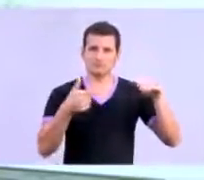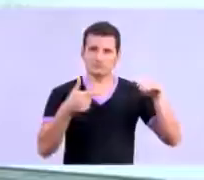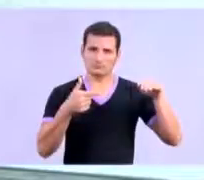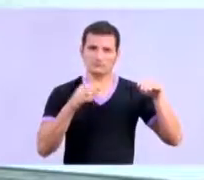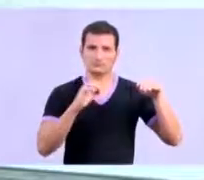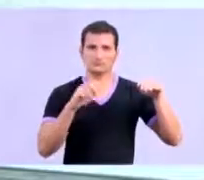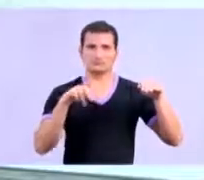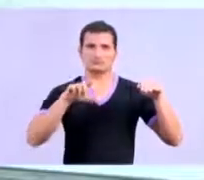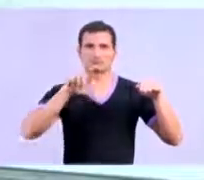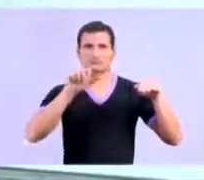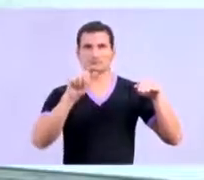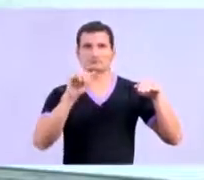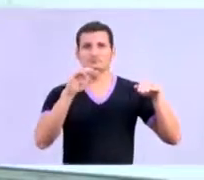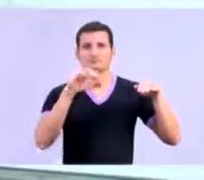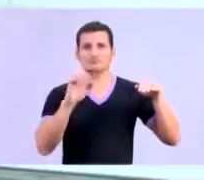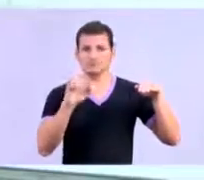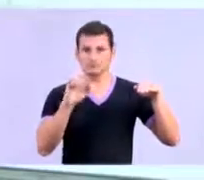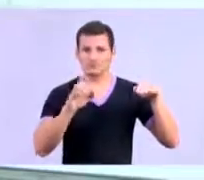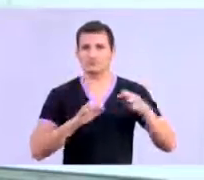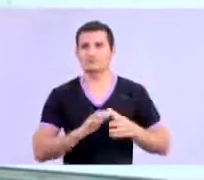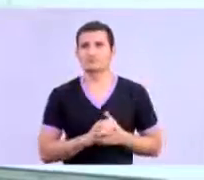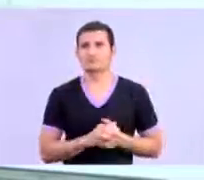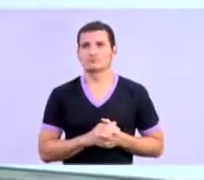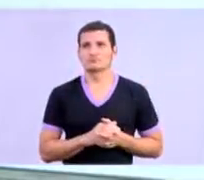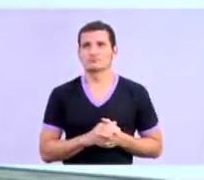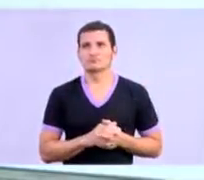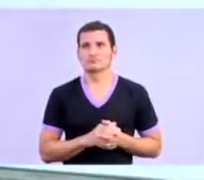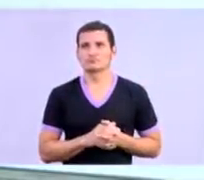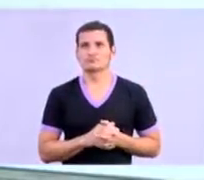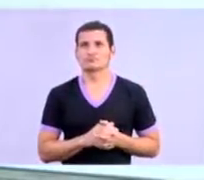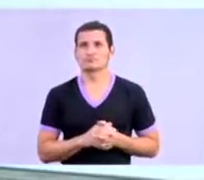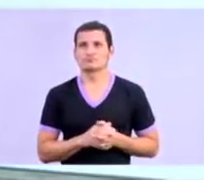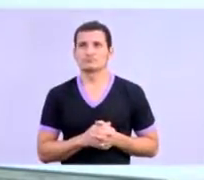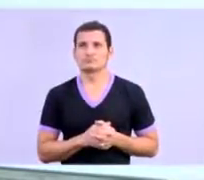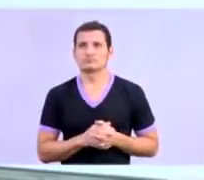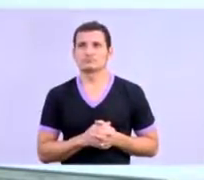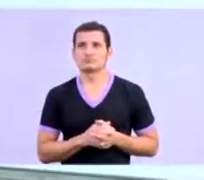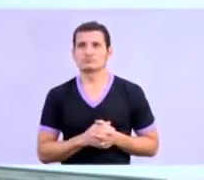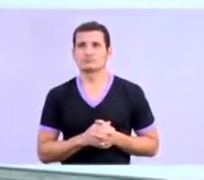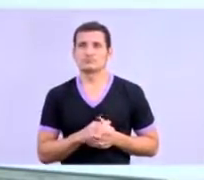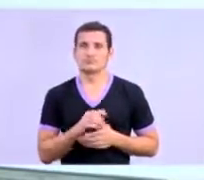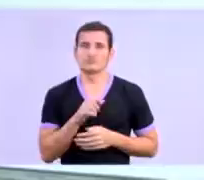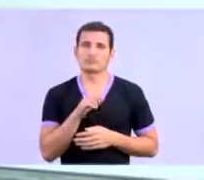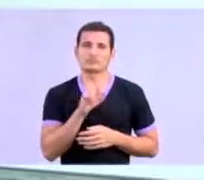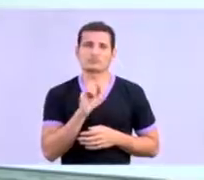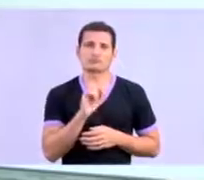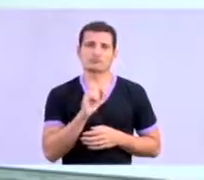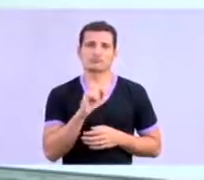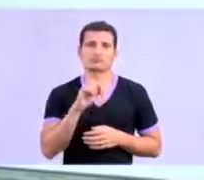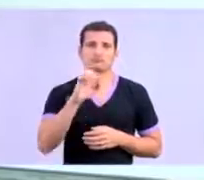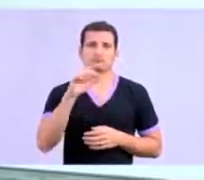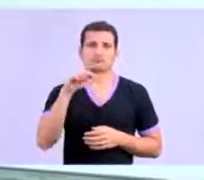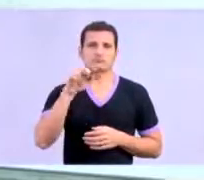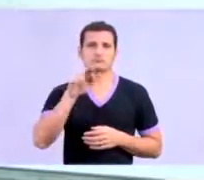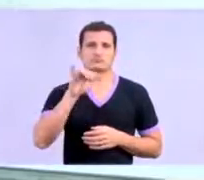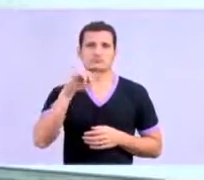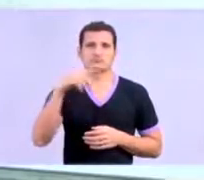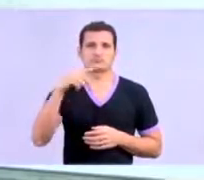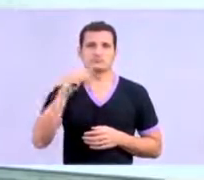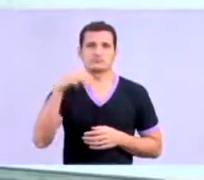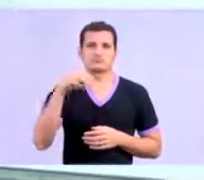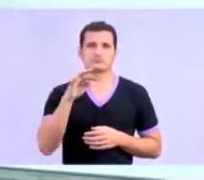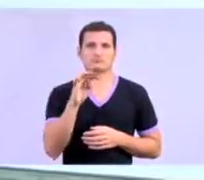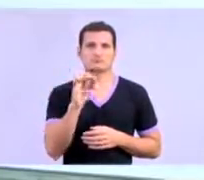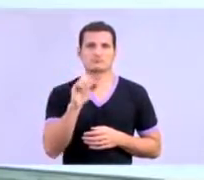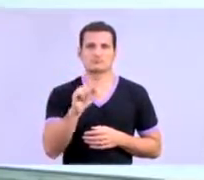que é enlace de dados. E aí a gente já começa a olhar um pouquinho para os equipamentos que estão ali operando nessa camada. A gente chega,